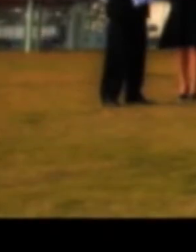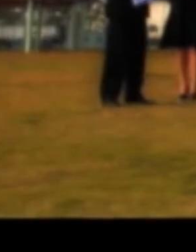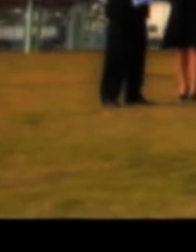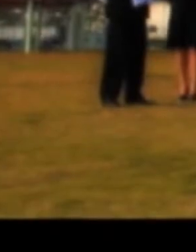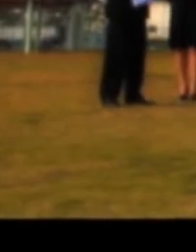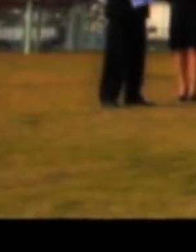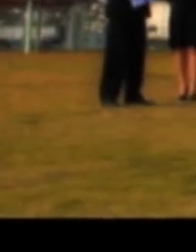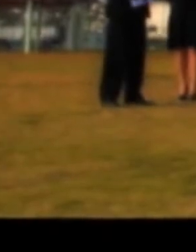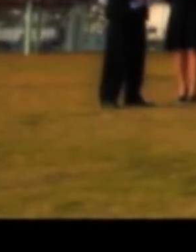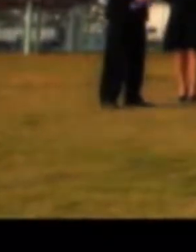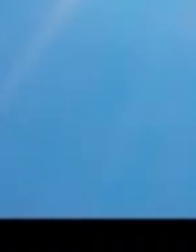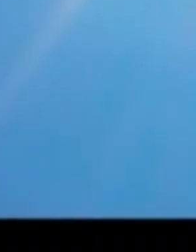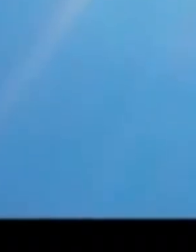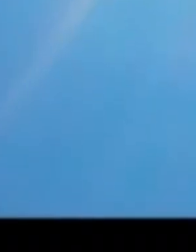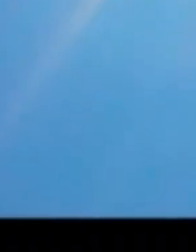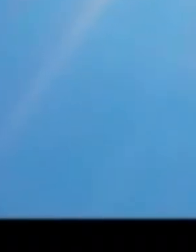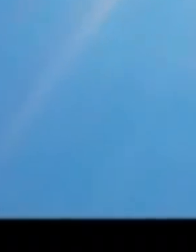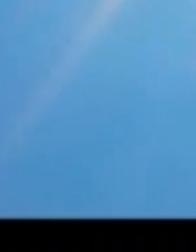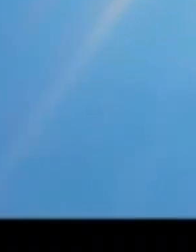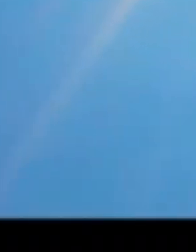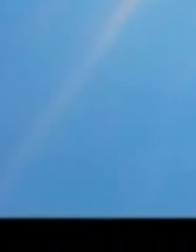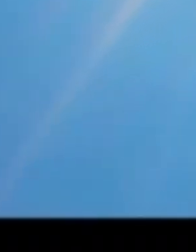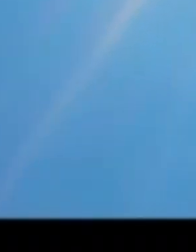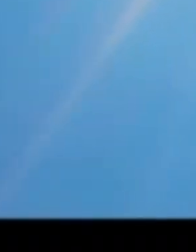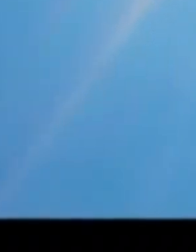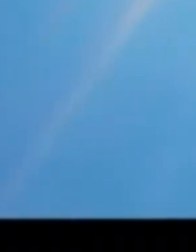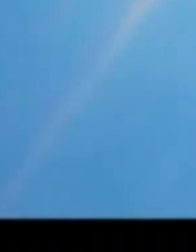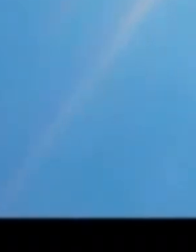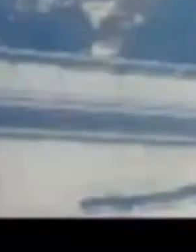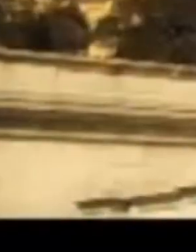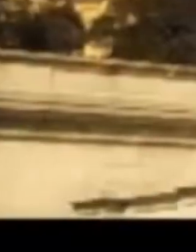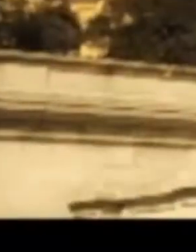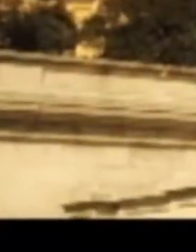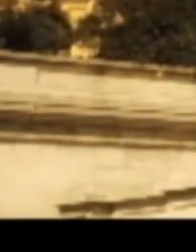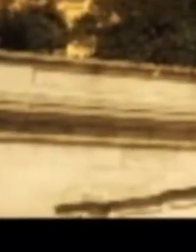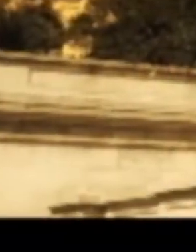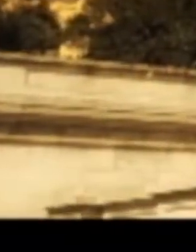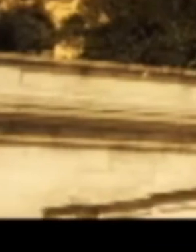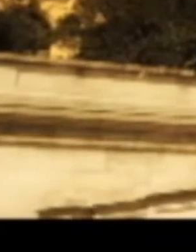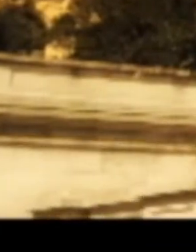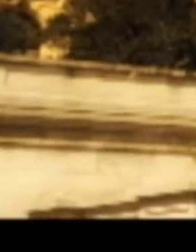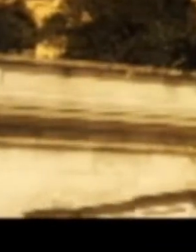Juliane, doutor Rodrigo Salomão, Juarez Araújo,